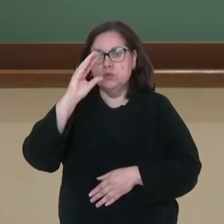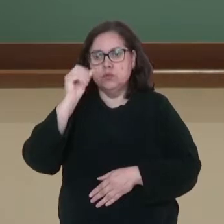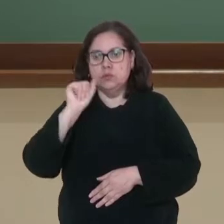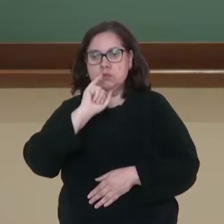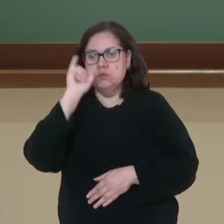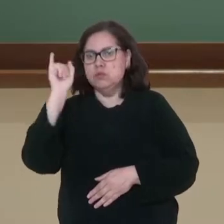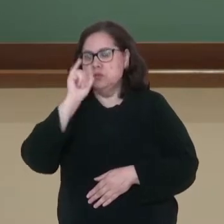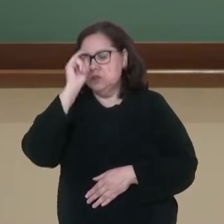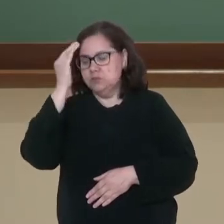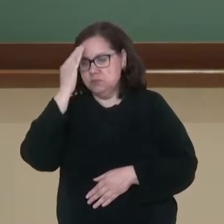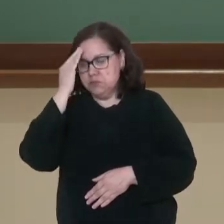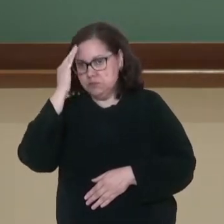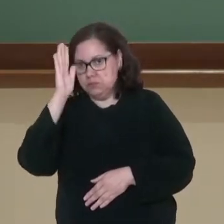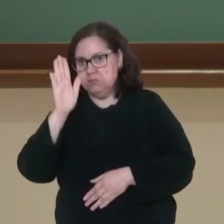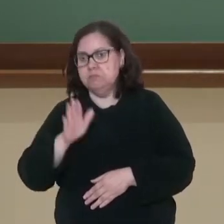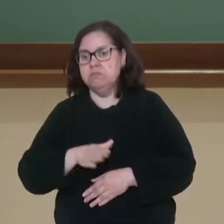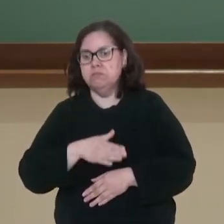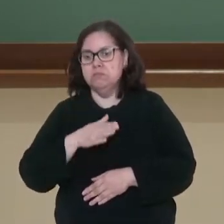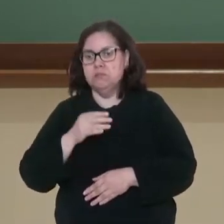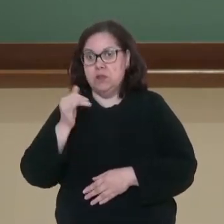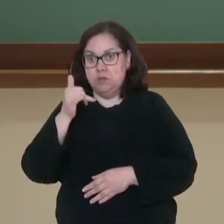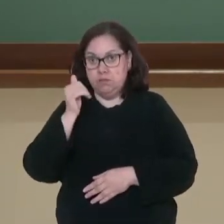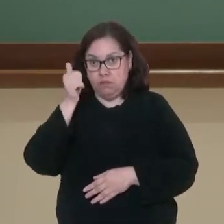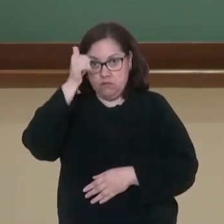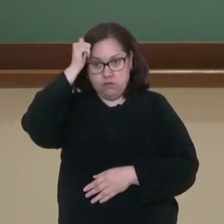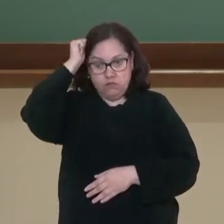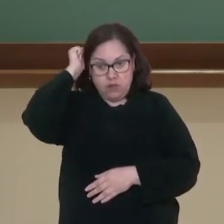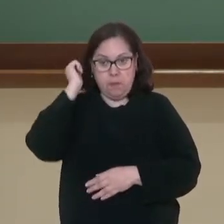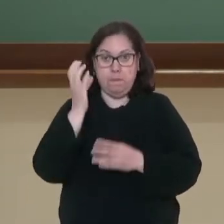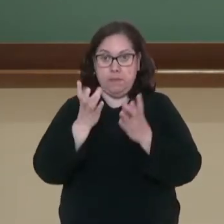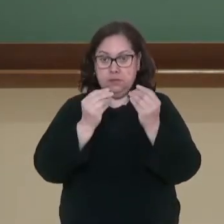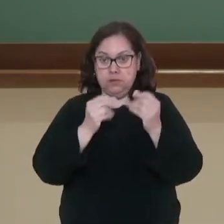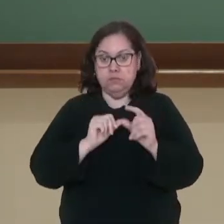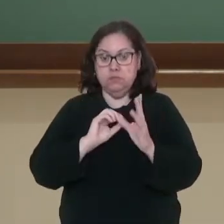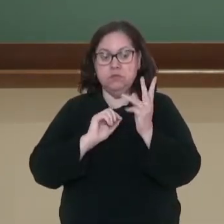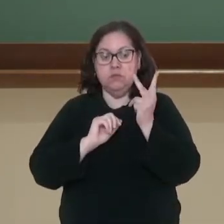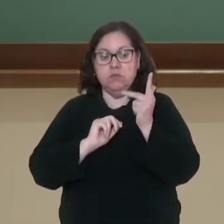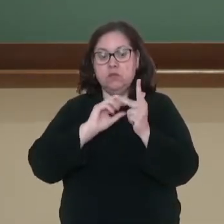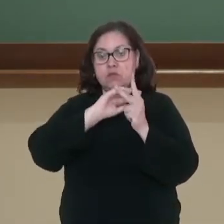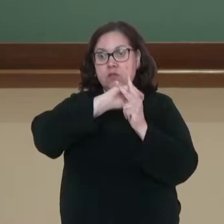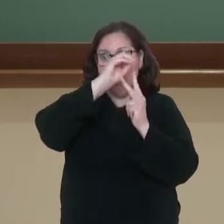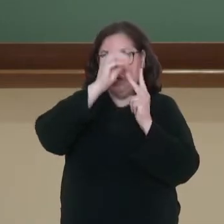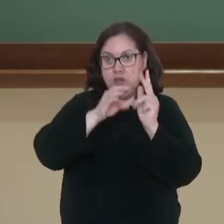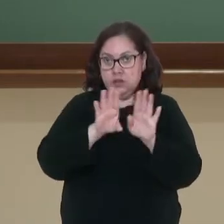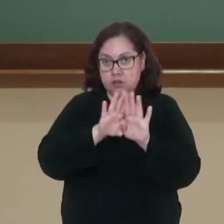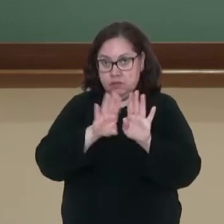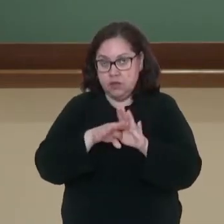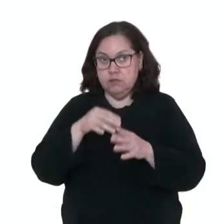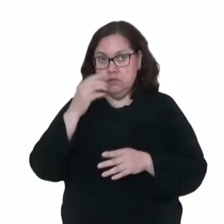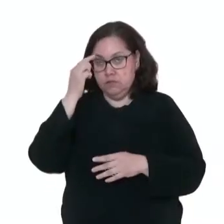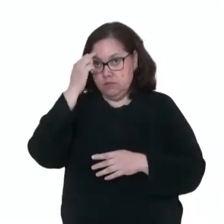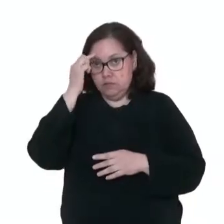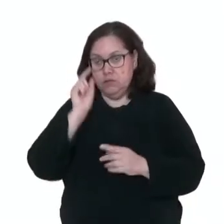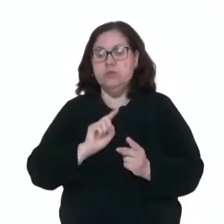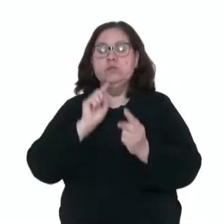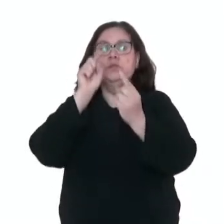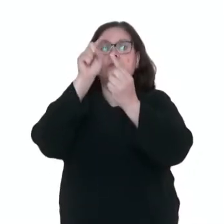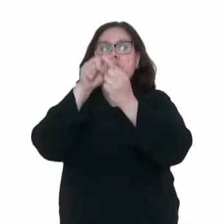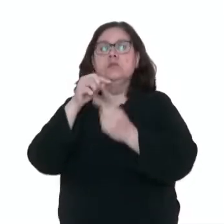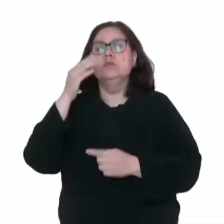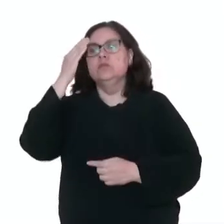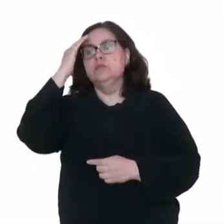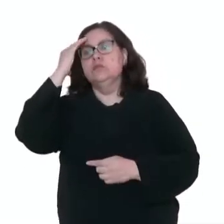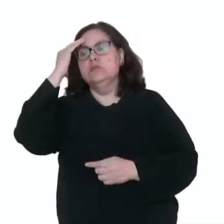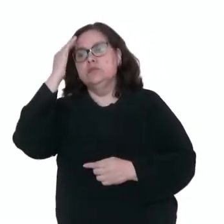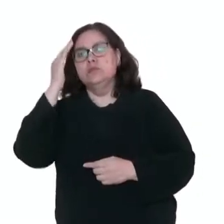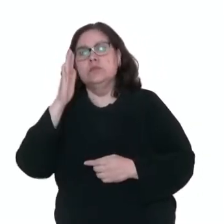importantíssimo, tá? Cai bastante em vestibular também, pode cair no Enem, então vamos ficar bem ligadão ali, gente. Qual o objetivo?